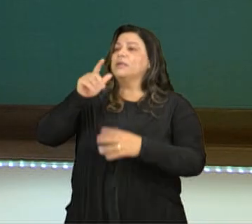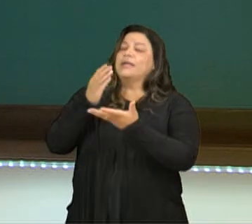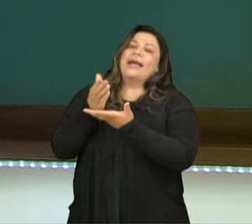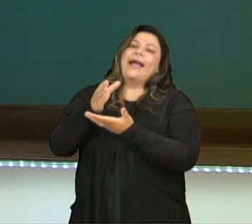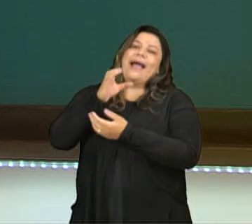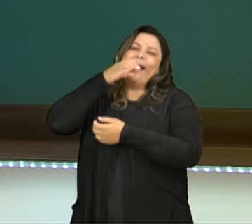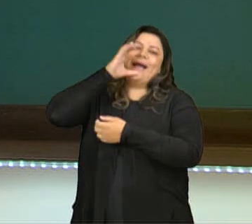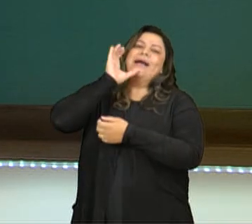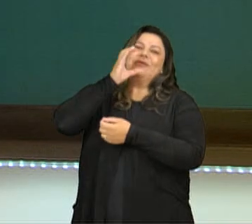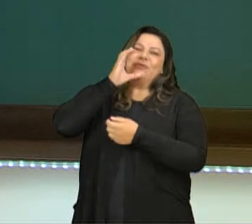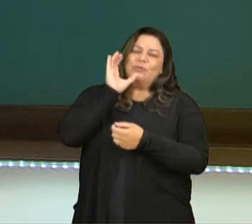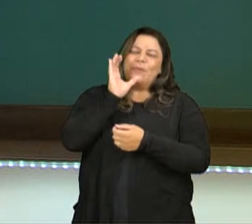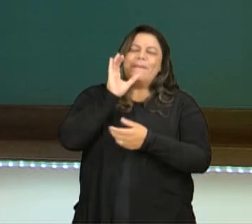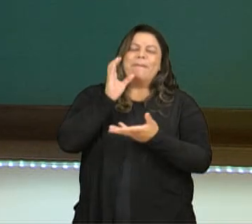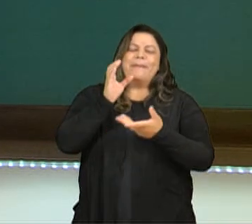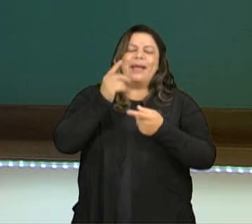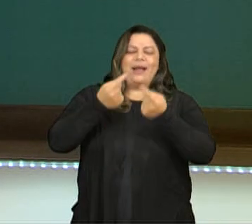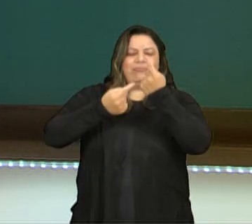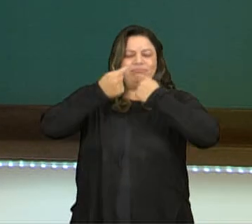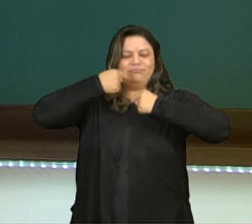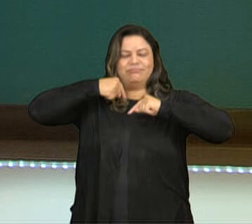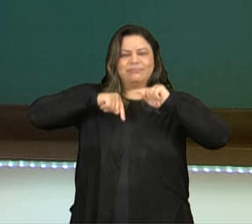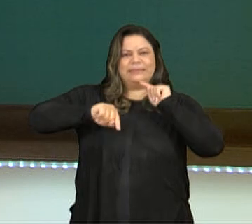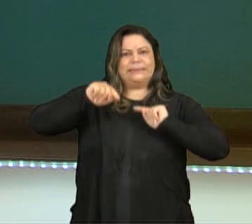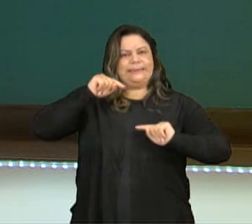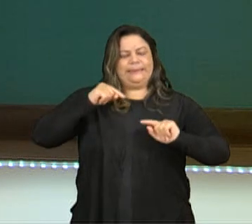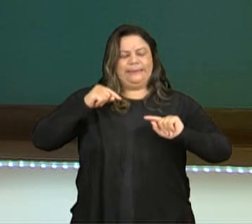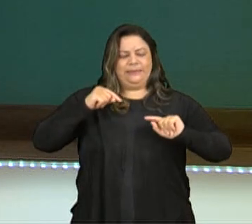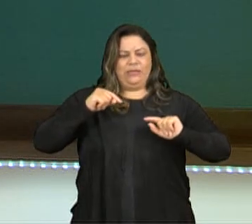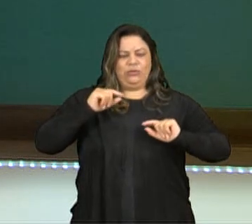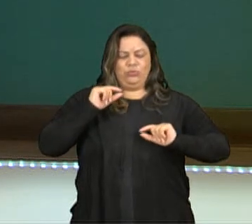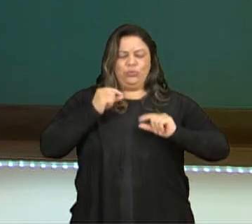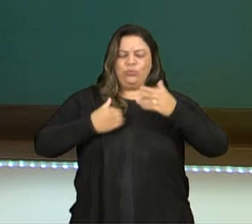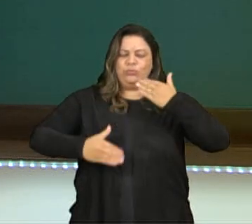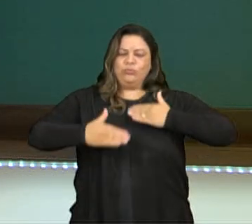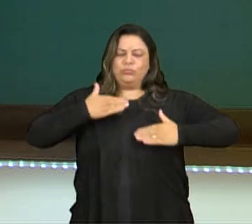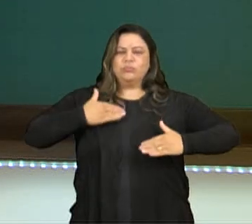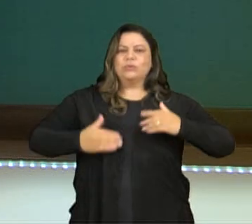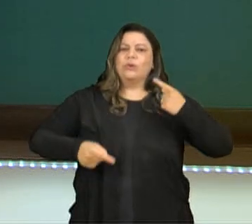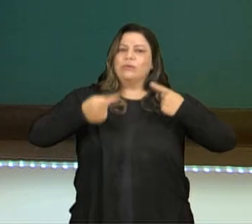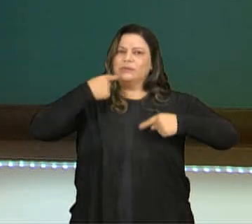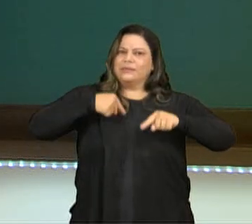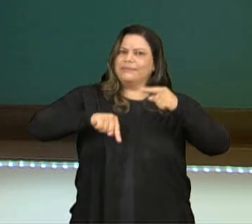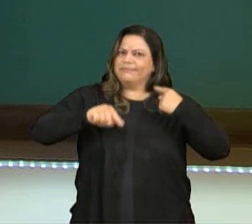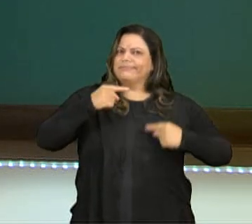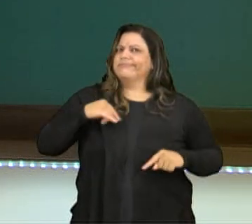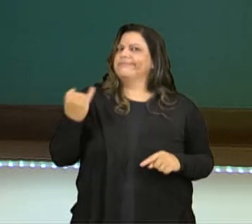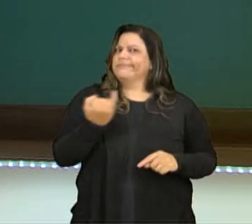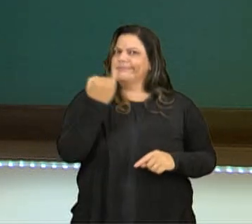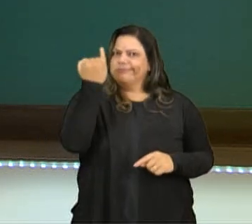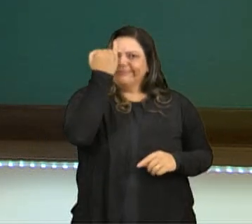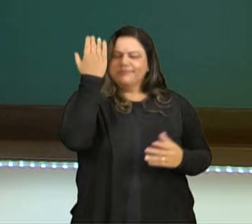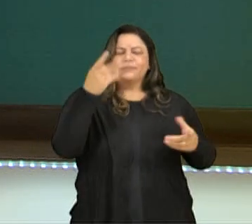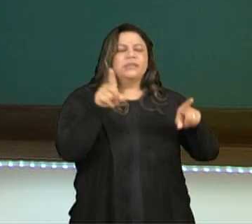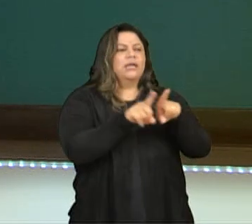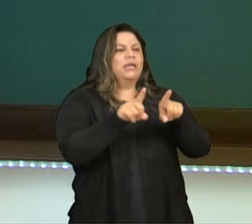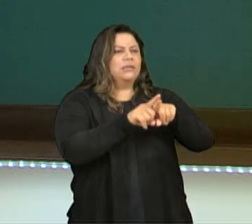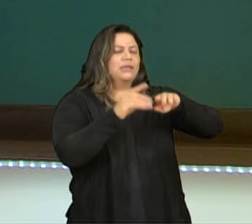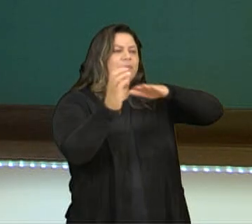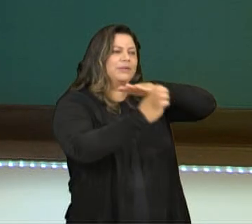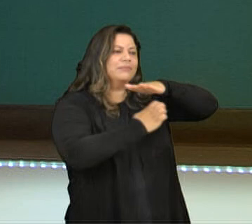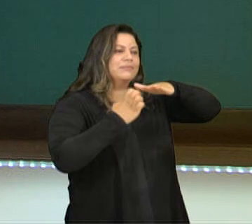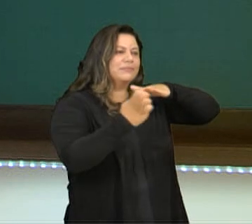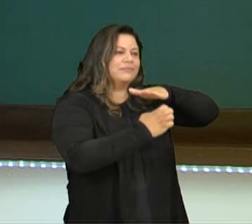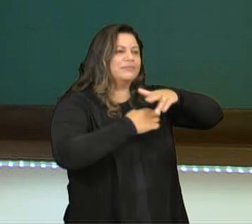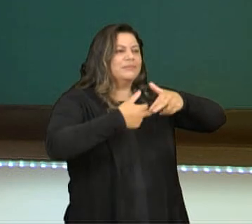é importantíssimo para o nosso organismo e para manter a vida do ser humano, como para atividades como a indústria e a